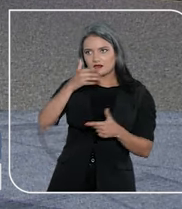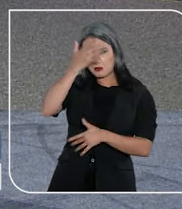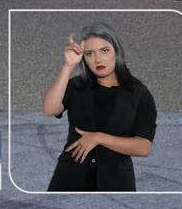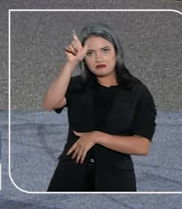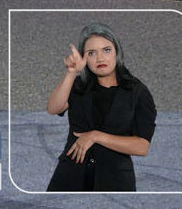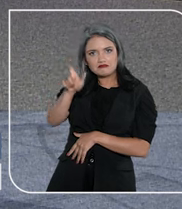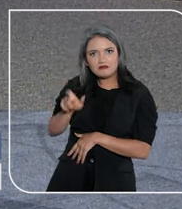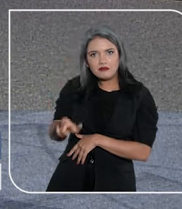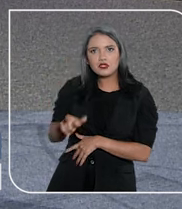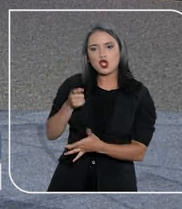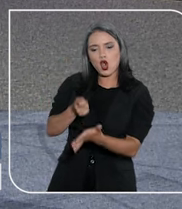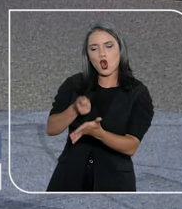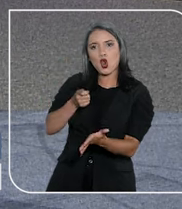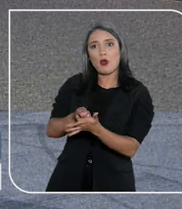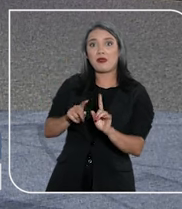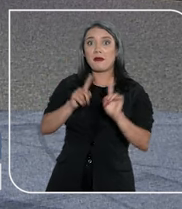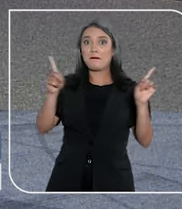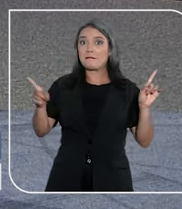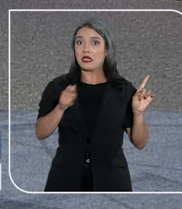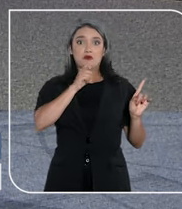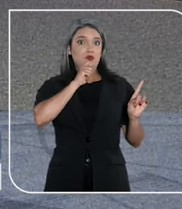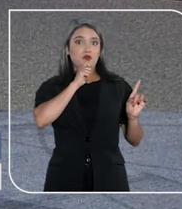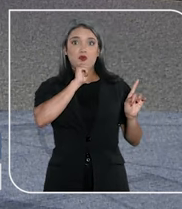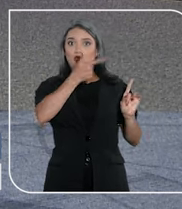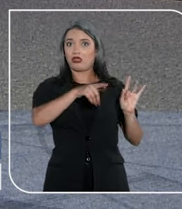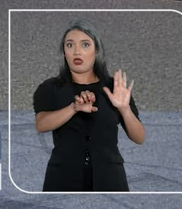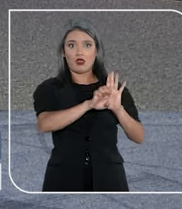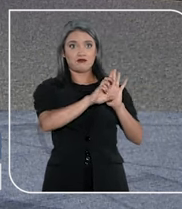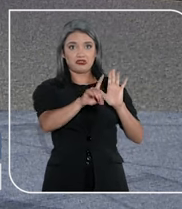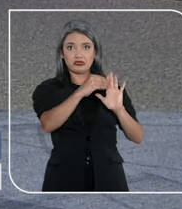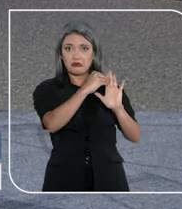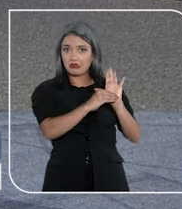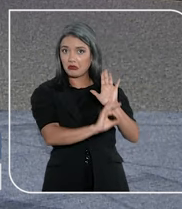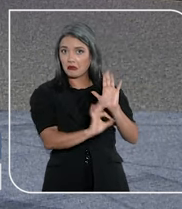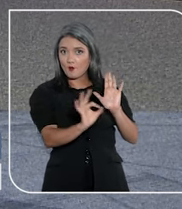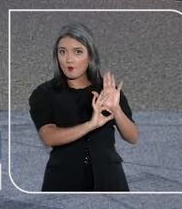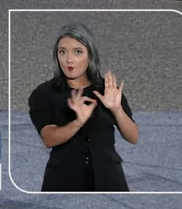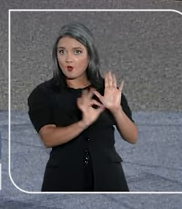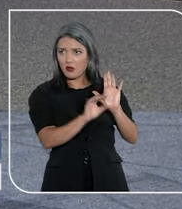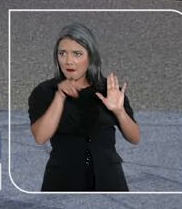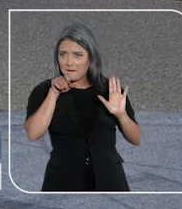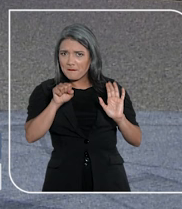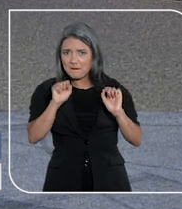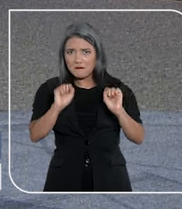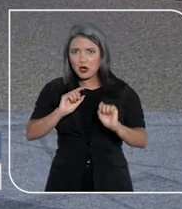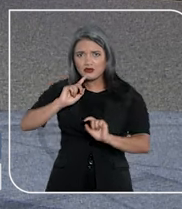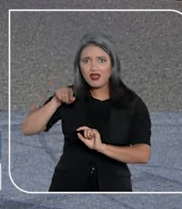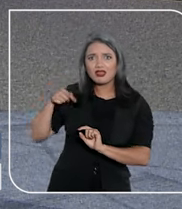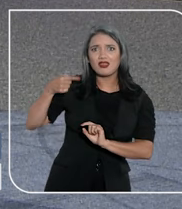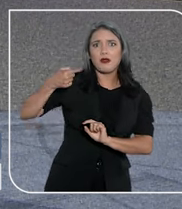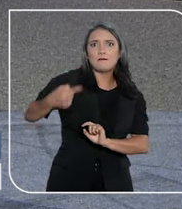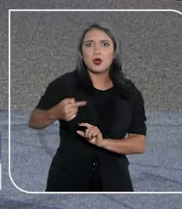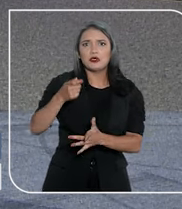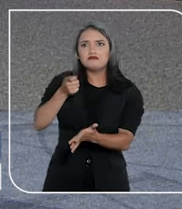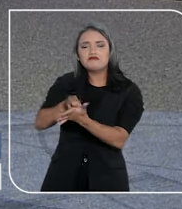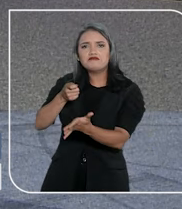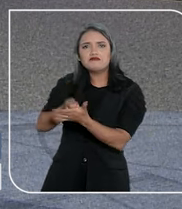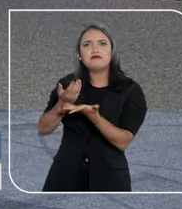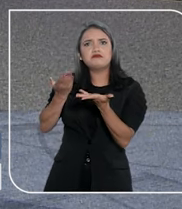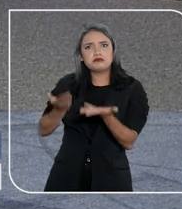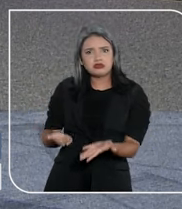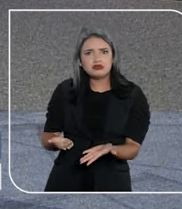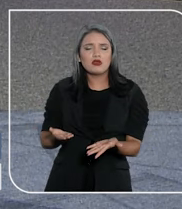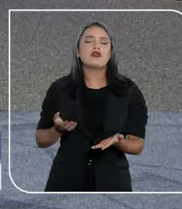fogem dessa previsão edital e se esse rol previsto, né, no edital ainda na fase editalícia, ele